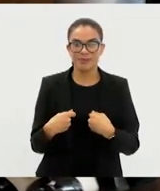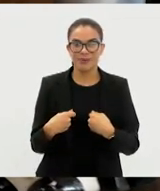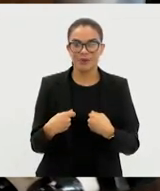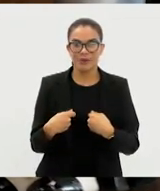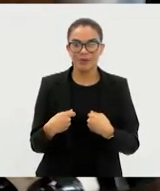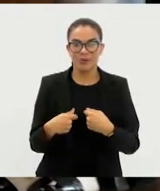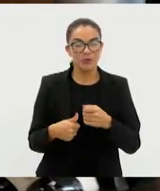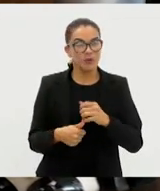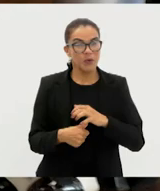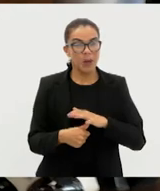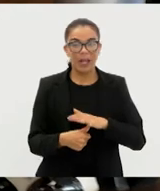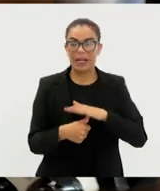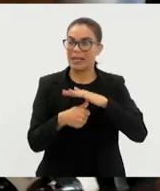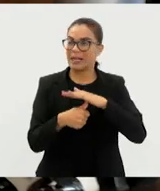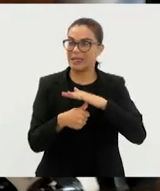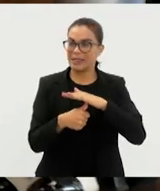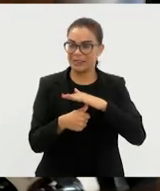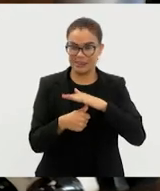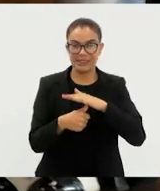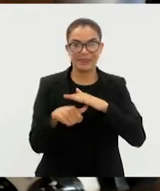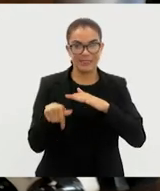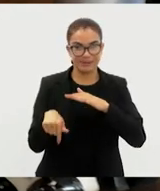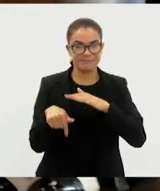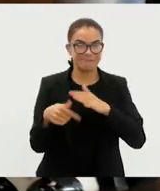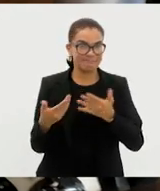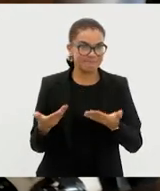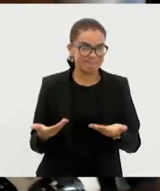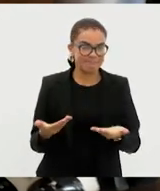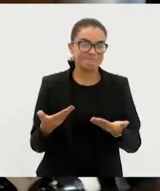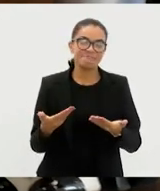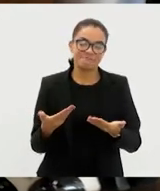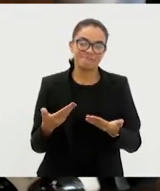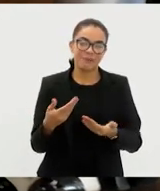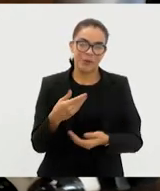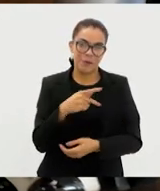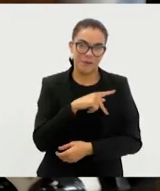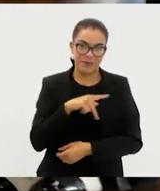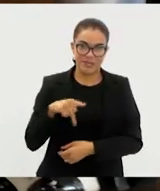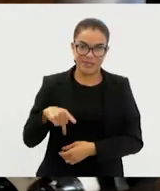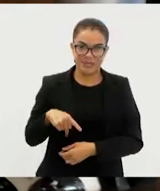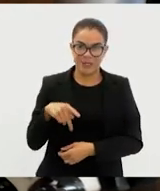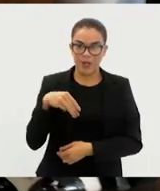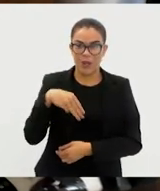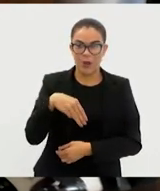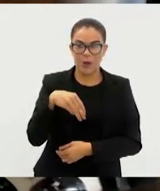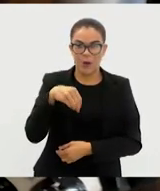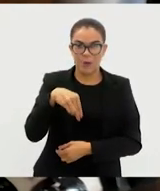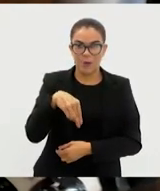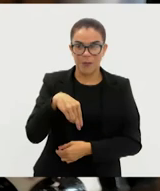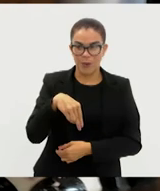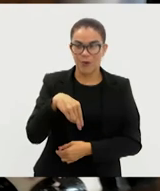nosso orçamento presidencial, doutor Montese,